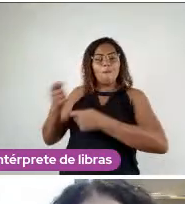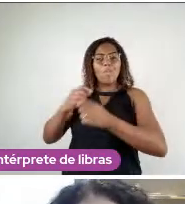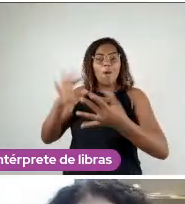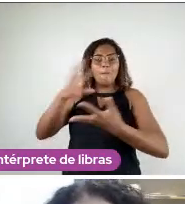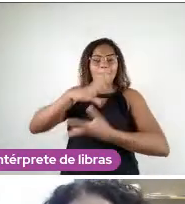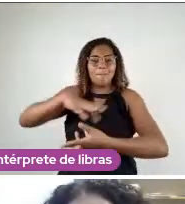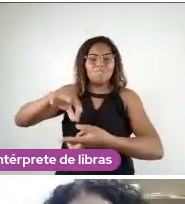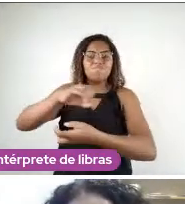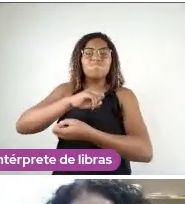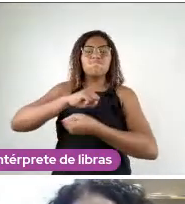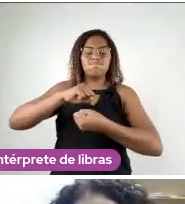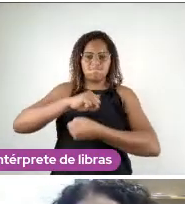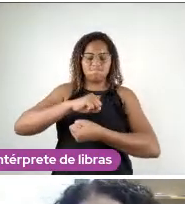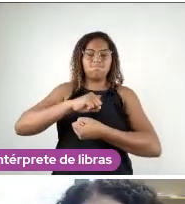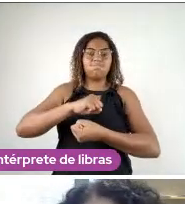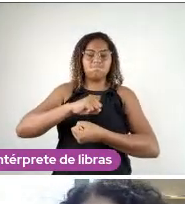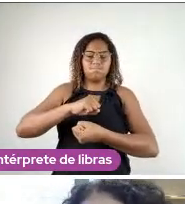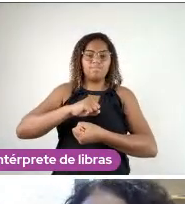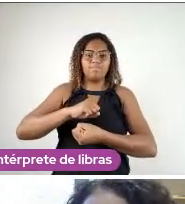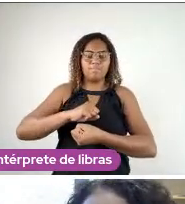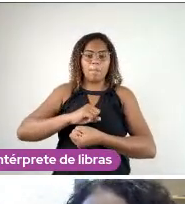ela precisa estar